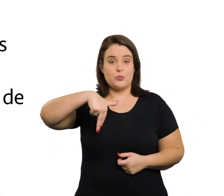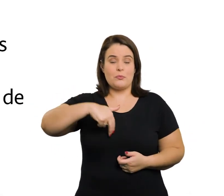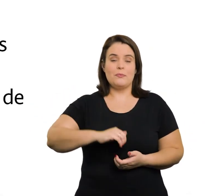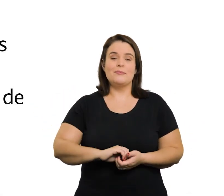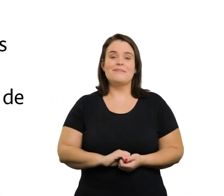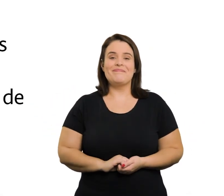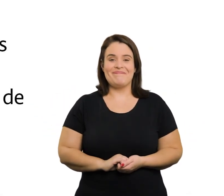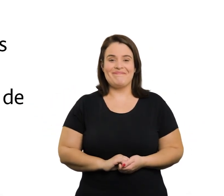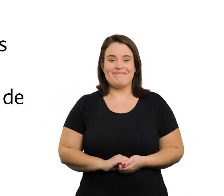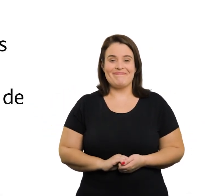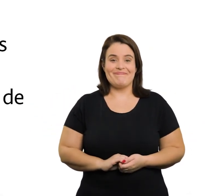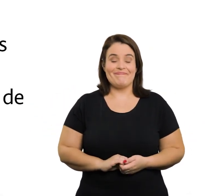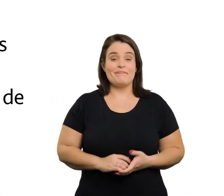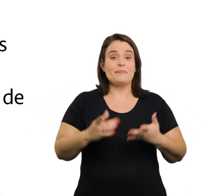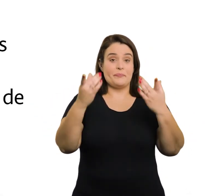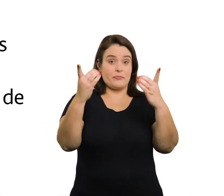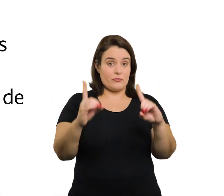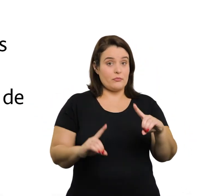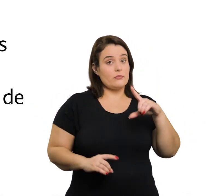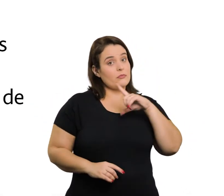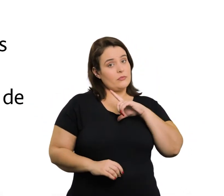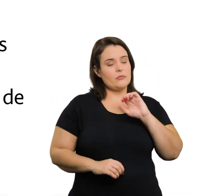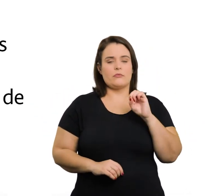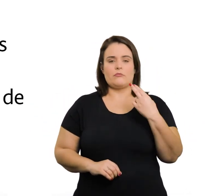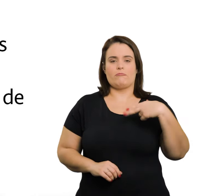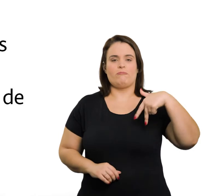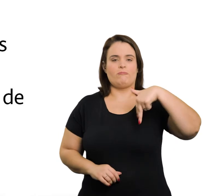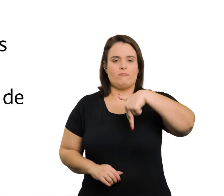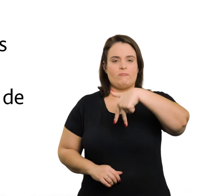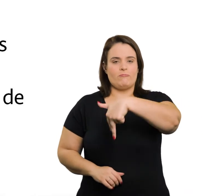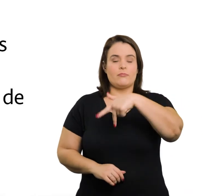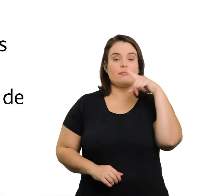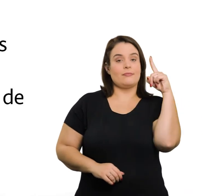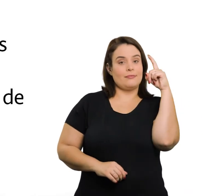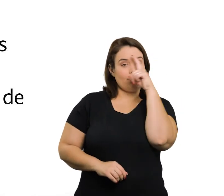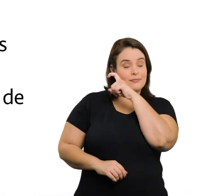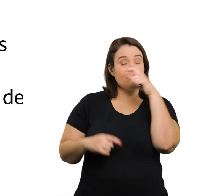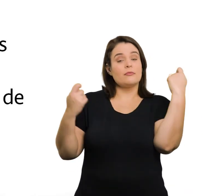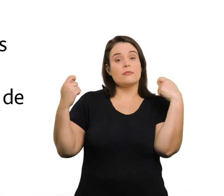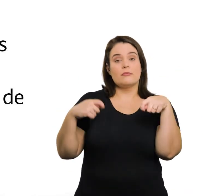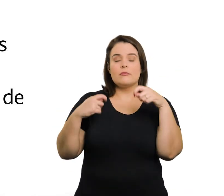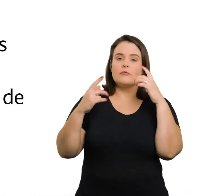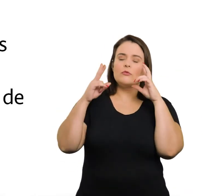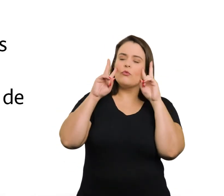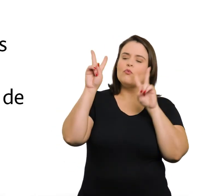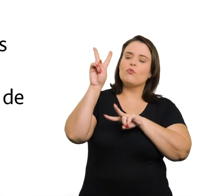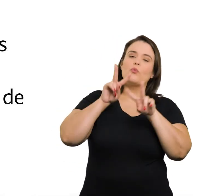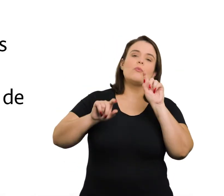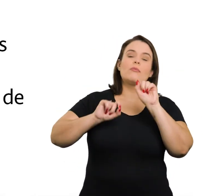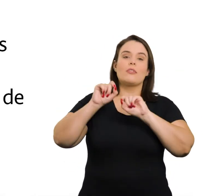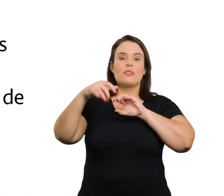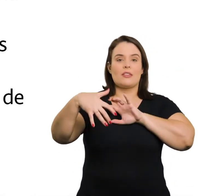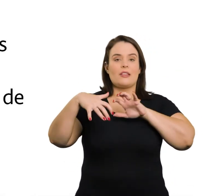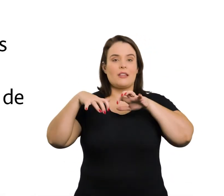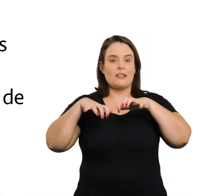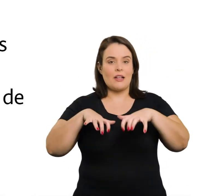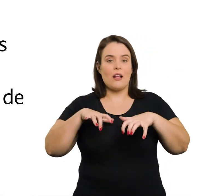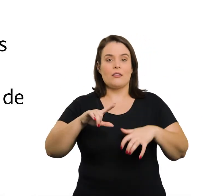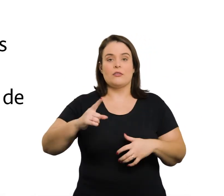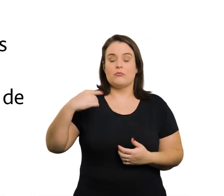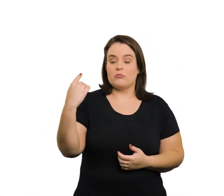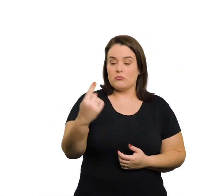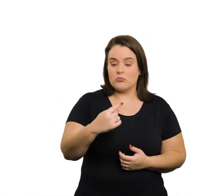na circulação. Para o deslocamento de pessoas com deficiência ou mobilidade reduzida, é preciso